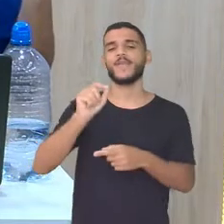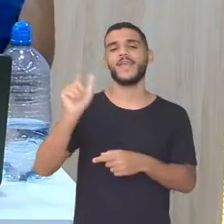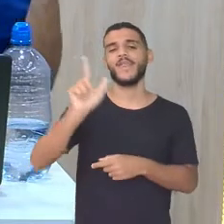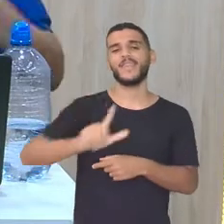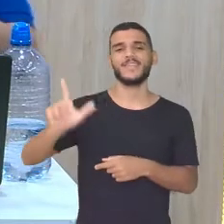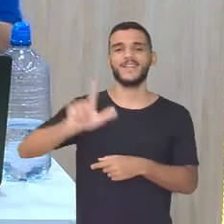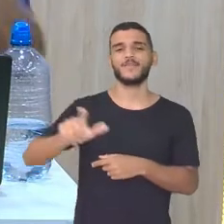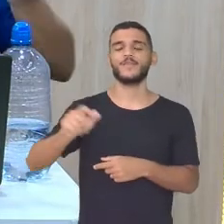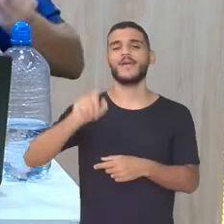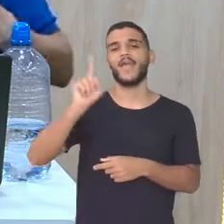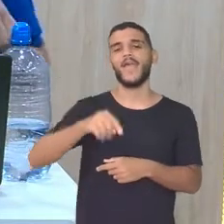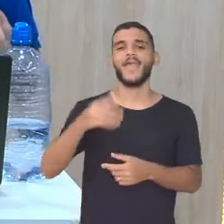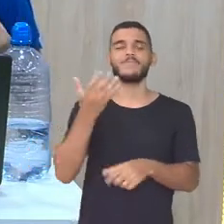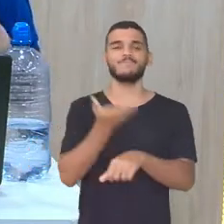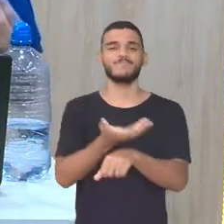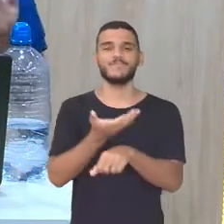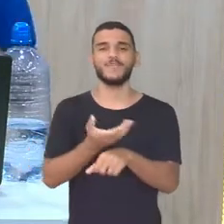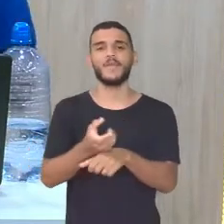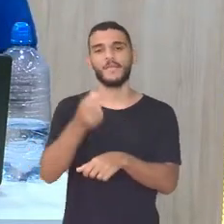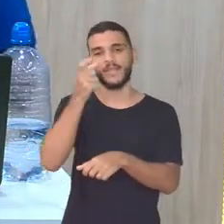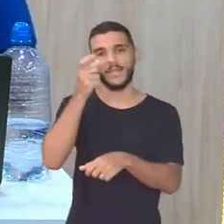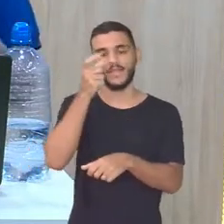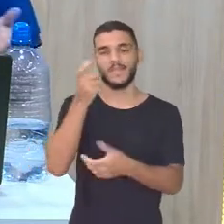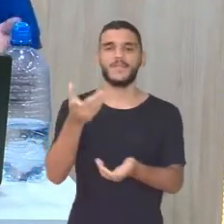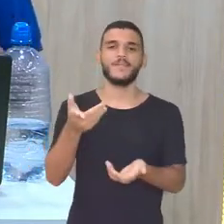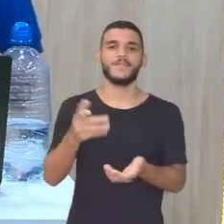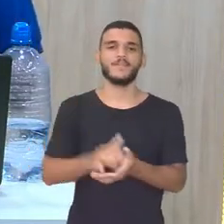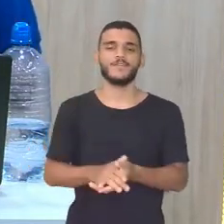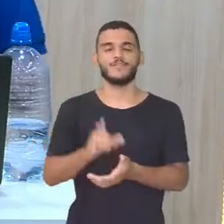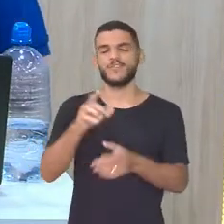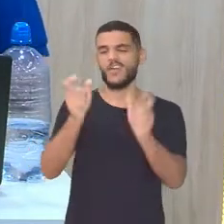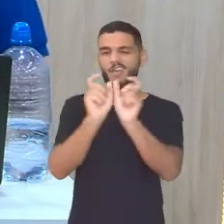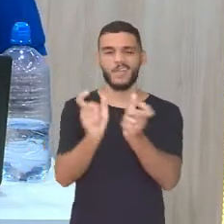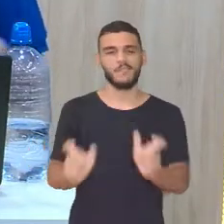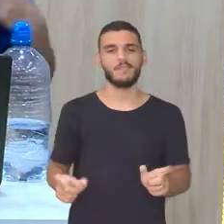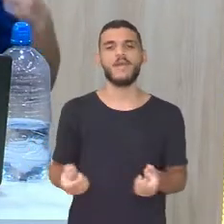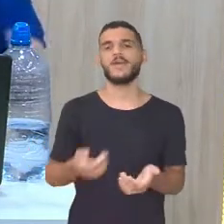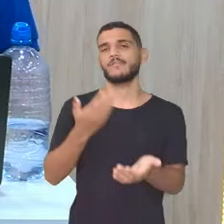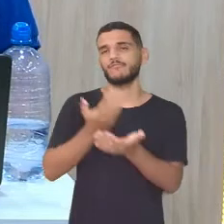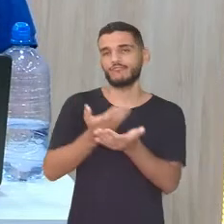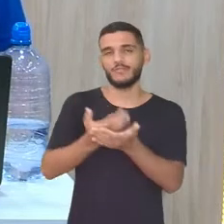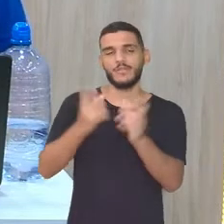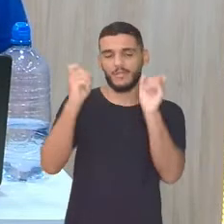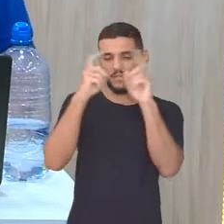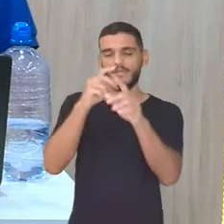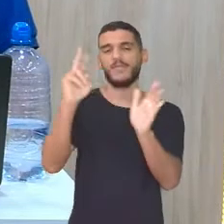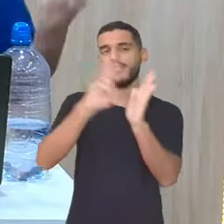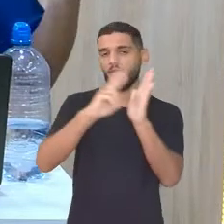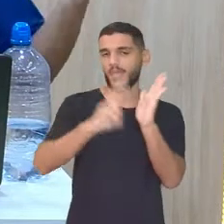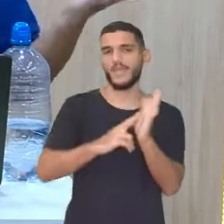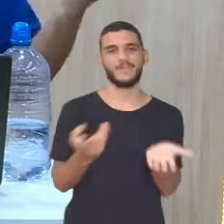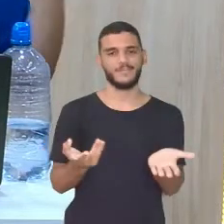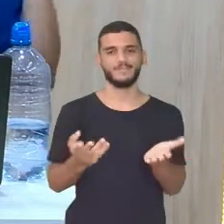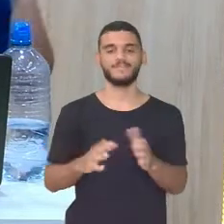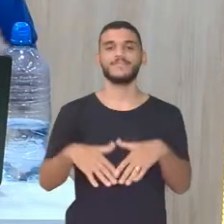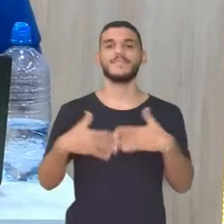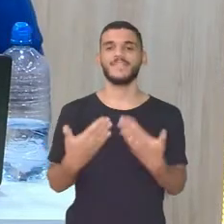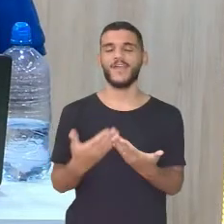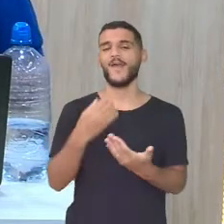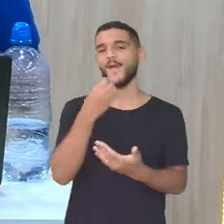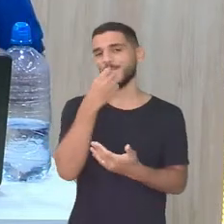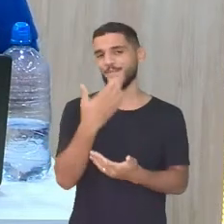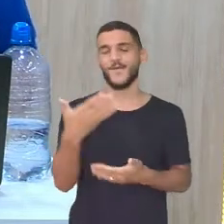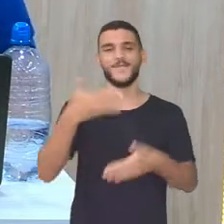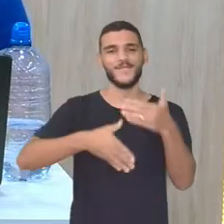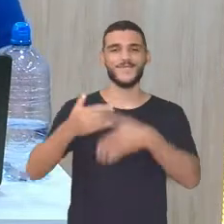a matéria um pouco mais interessante do que só gramática, do que só um estudo mais duro das regras, né? Então, como vocês sabem, foi um prazer estar